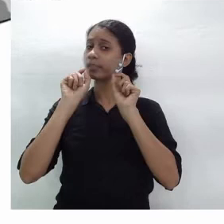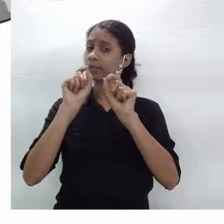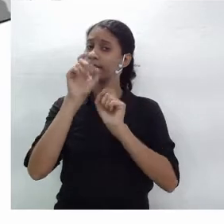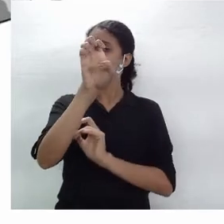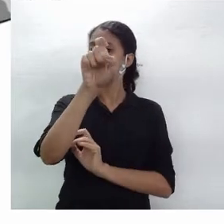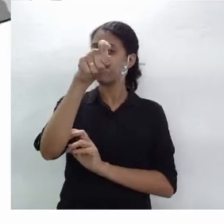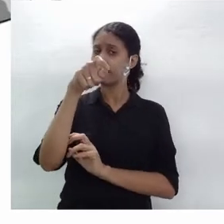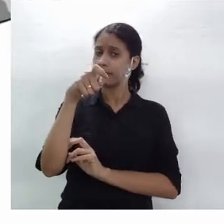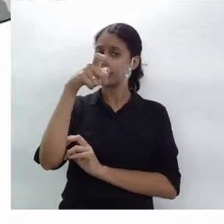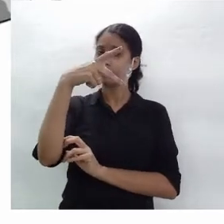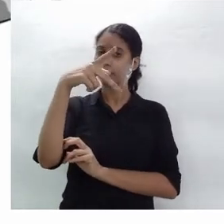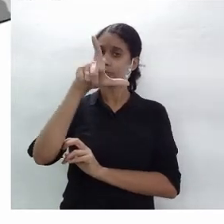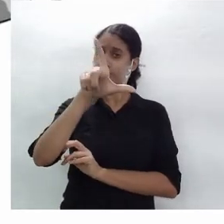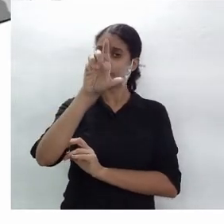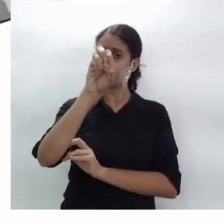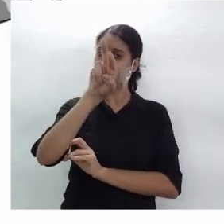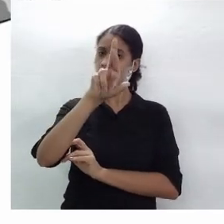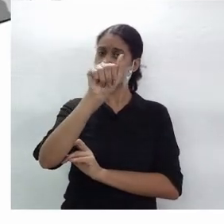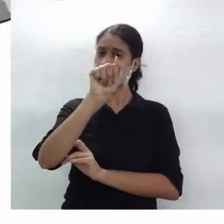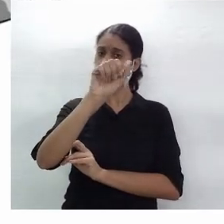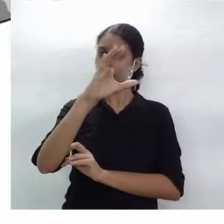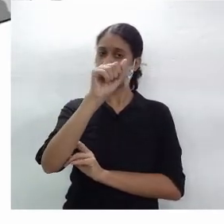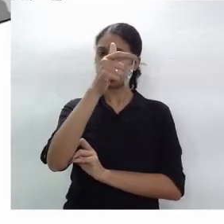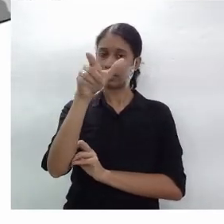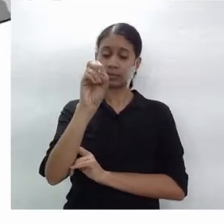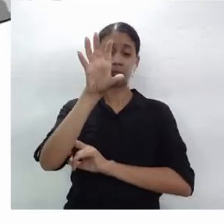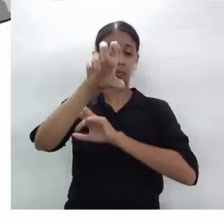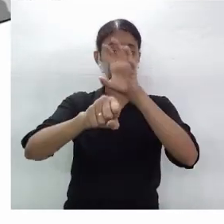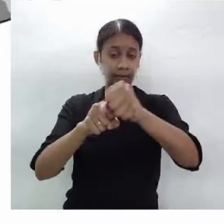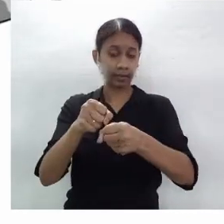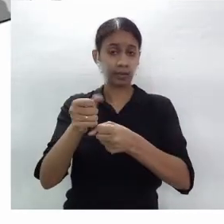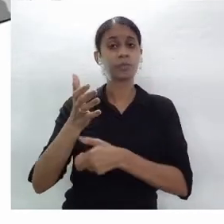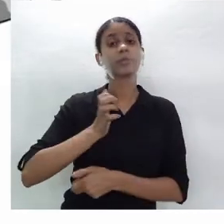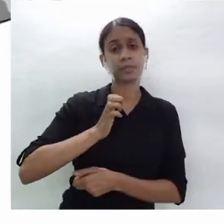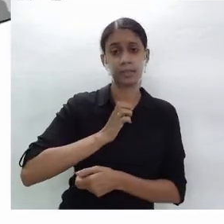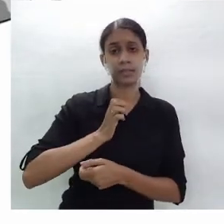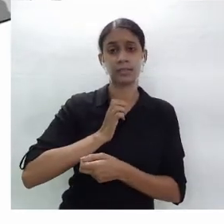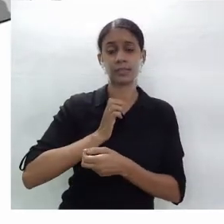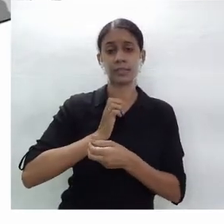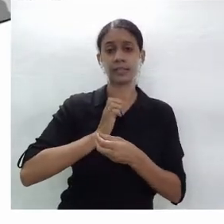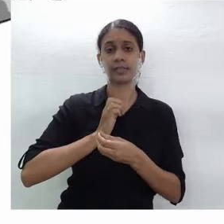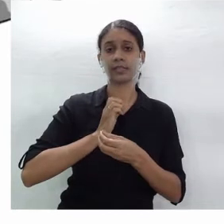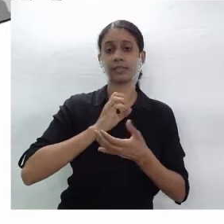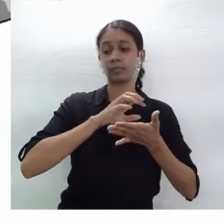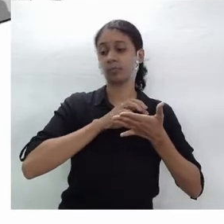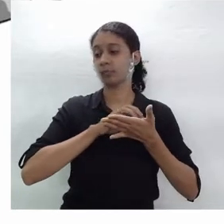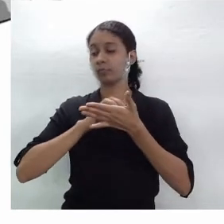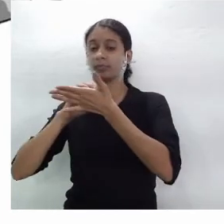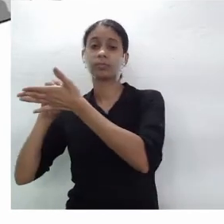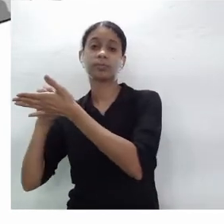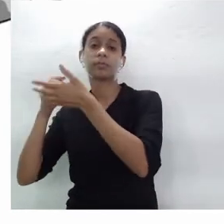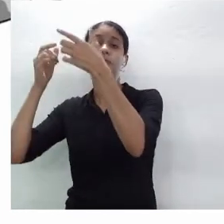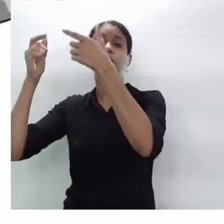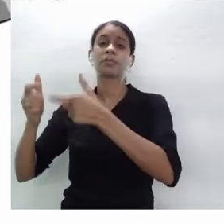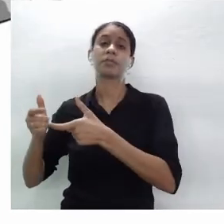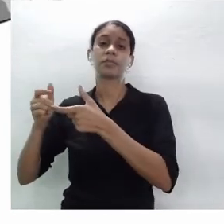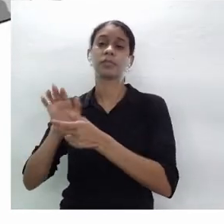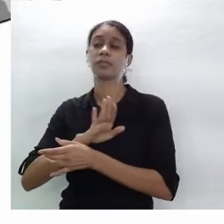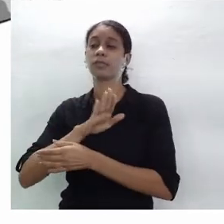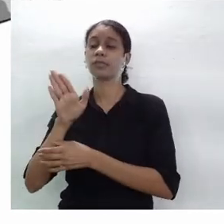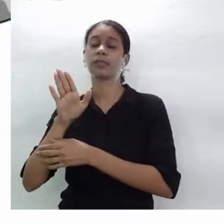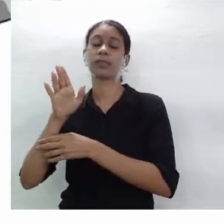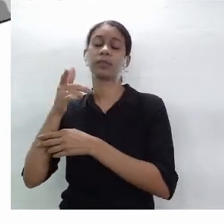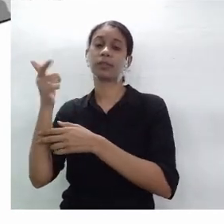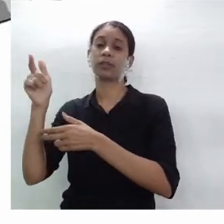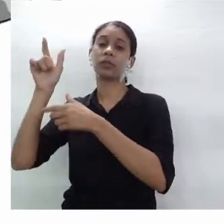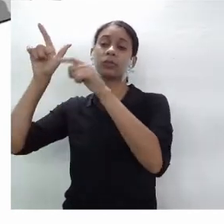exploração da retirada das riquezas para as metrópoles. Você está vendo aí na América do Sul como fosse retirado para a